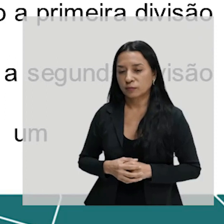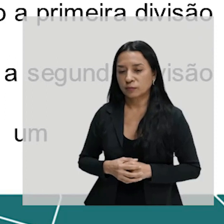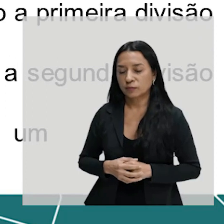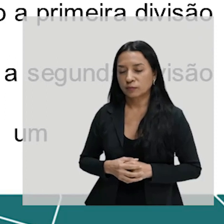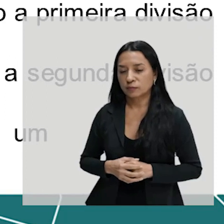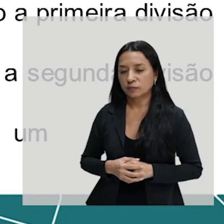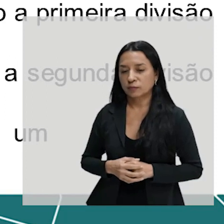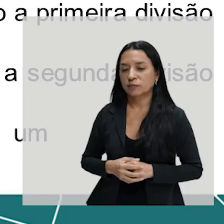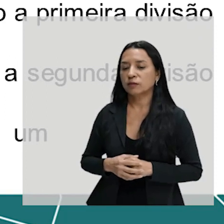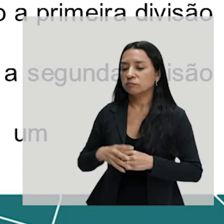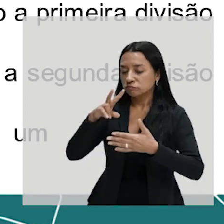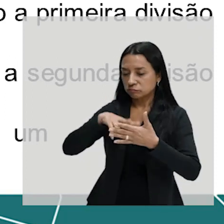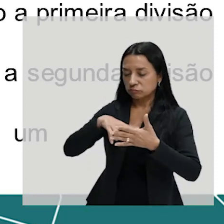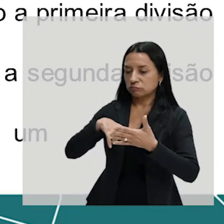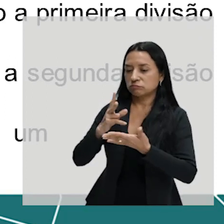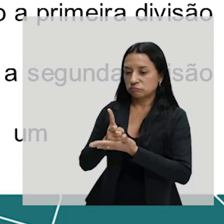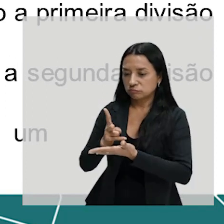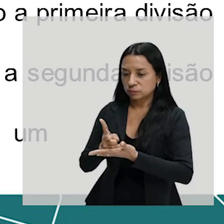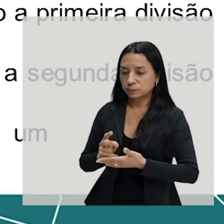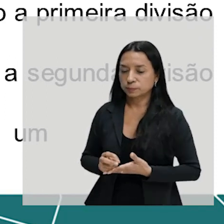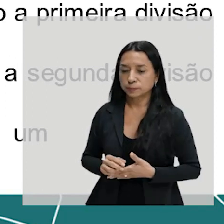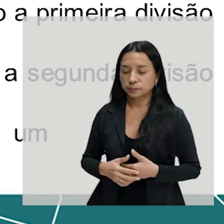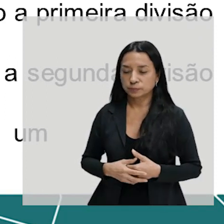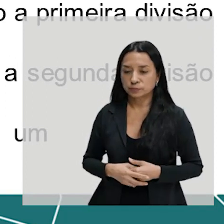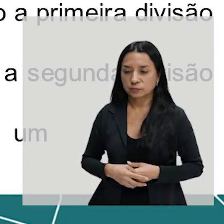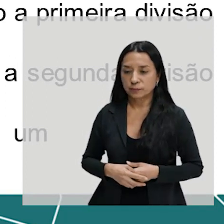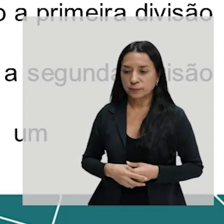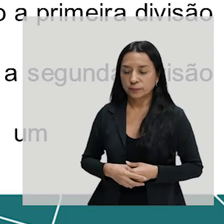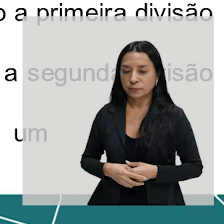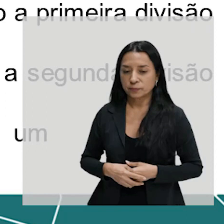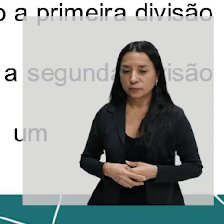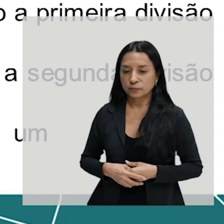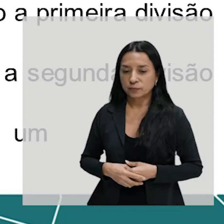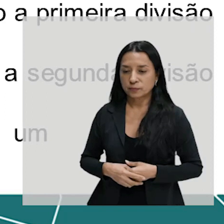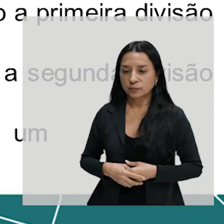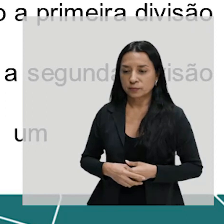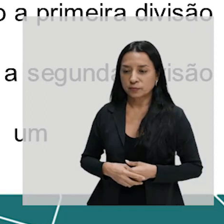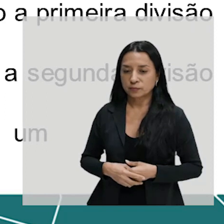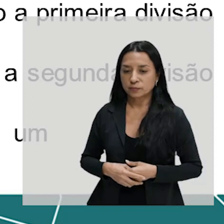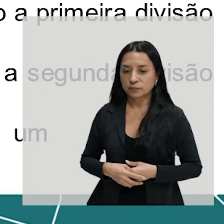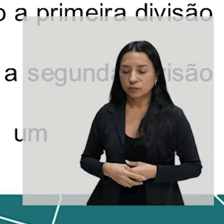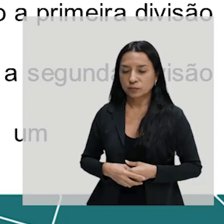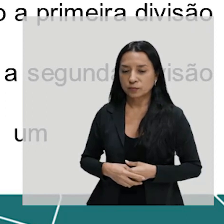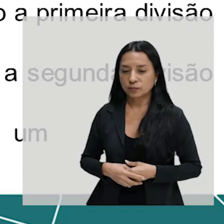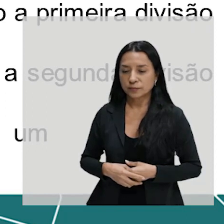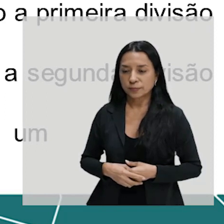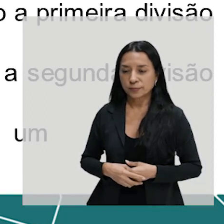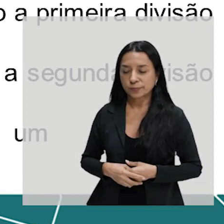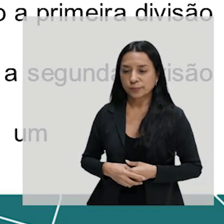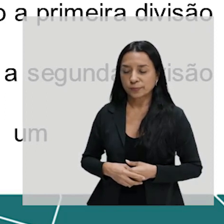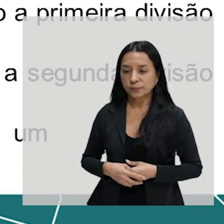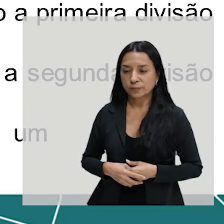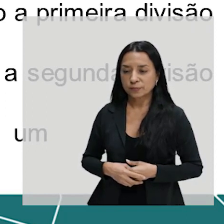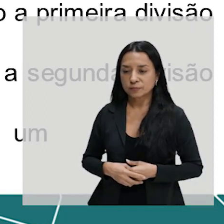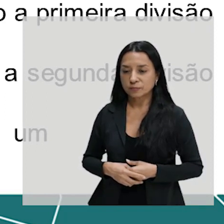nós vamos encontrar espermatócitos 2 ou espermatocito de segunda ordem essas células são